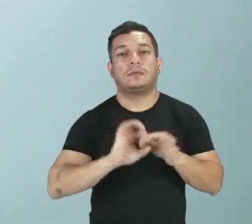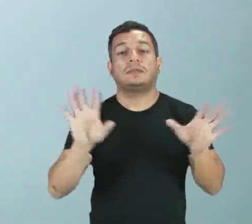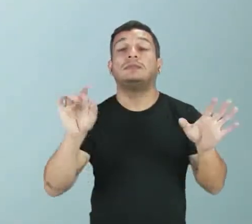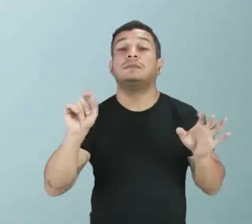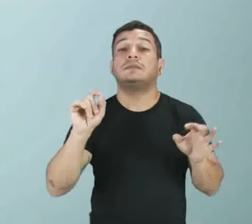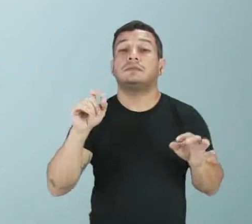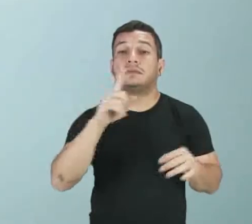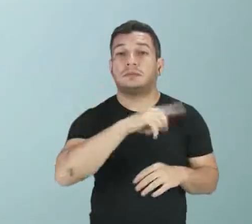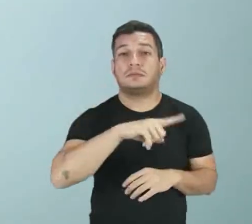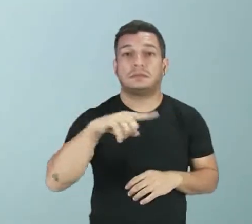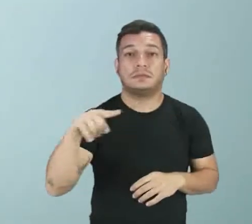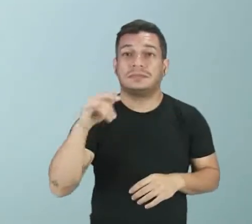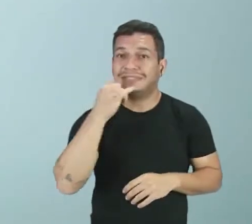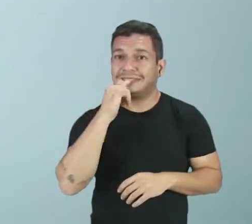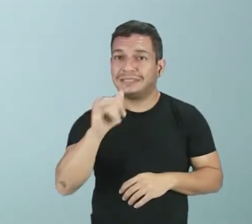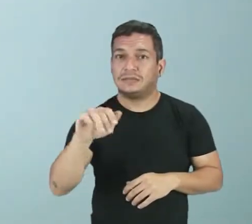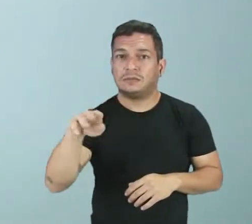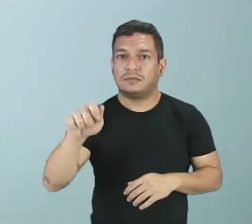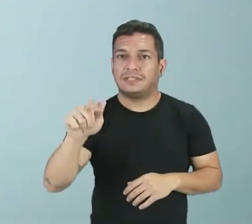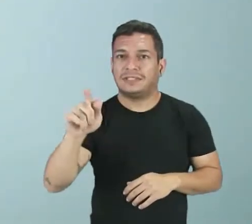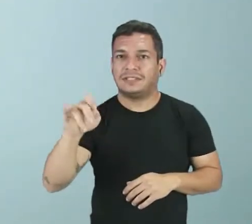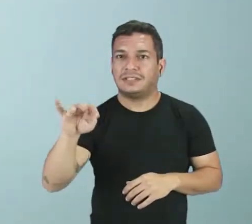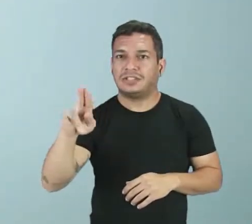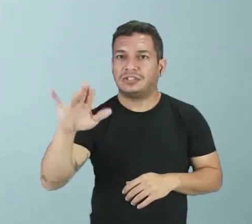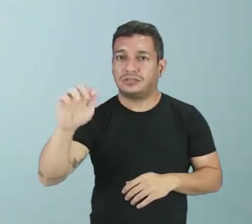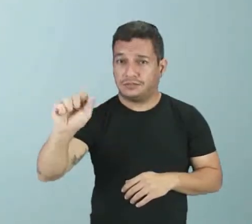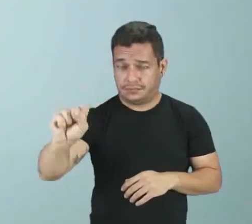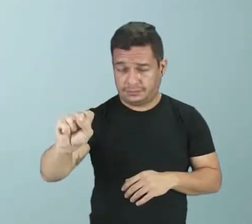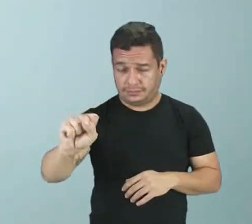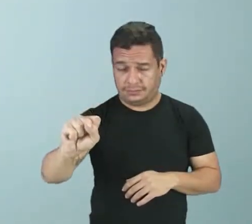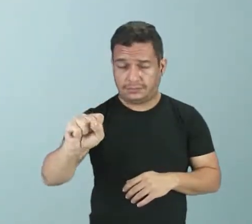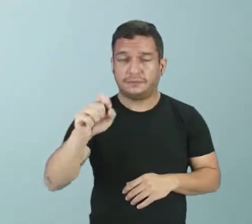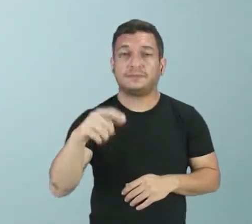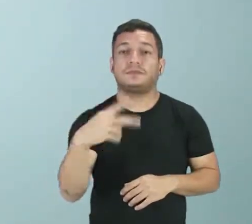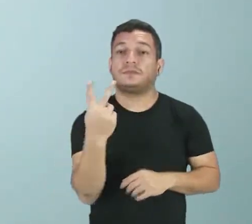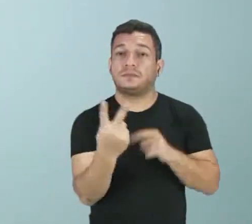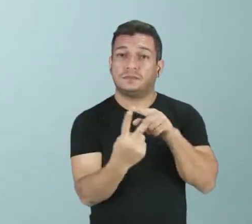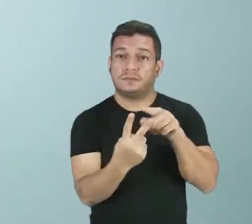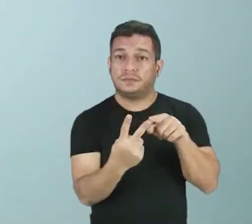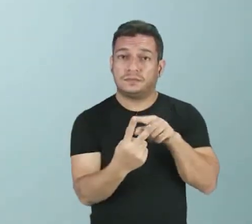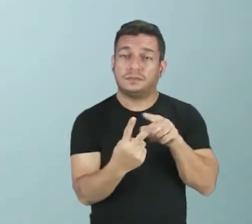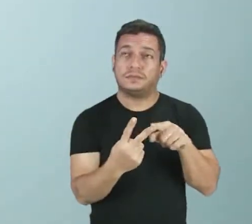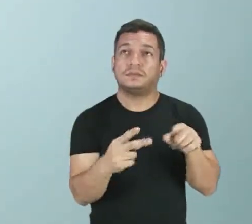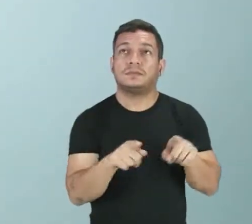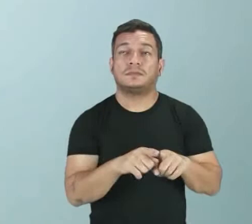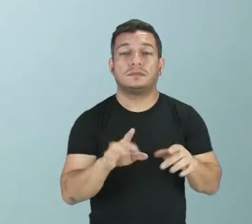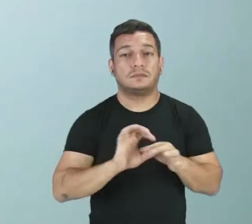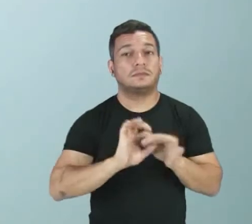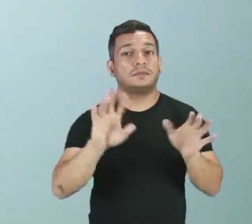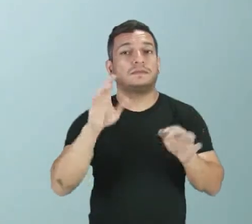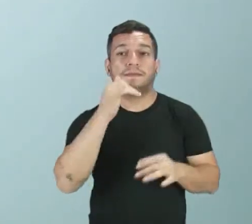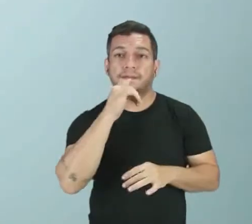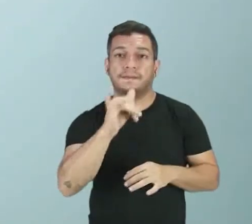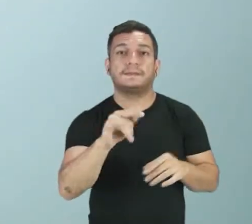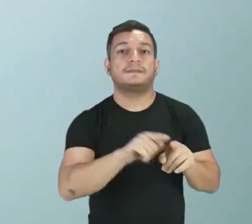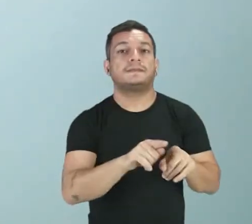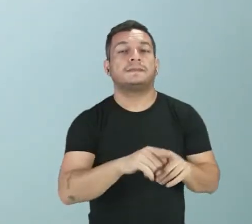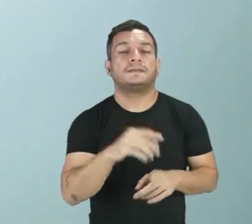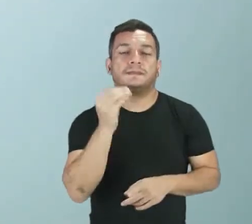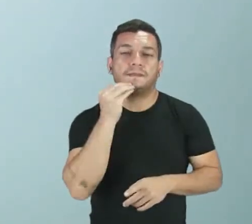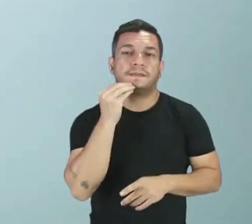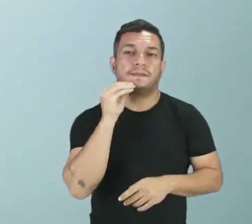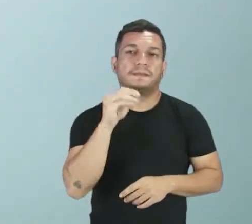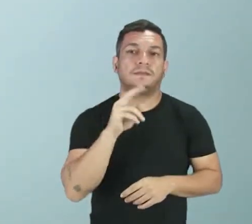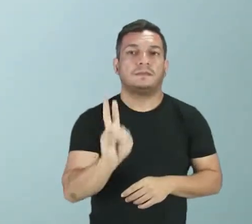liberação de ondas eletromagnéticas. E nos dois, tem liberação de energia e eles tentam